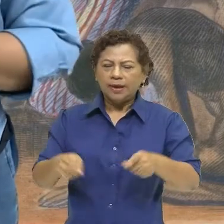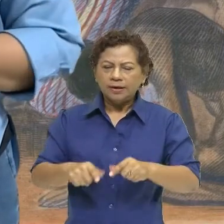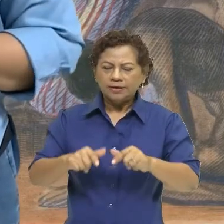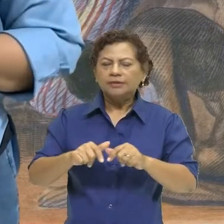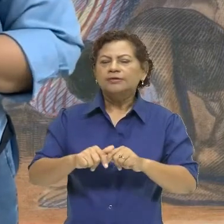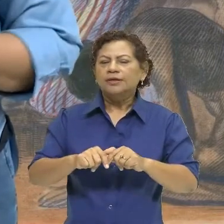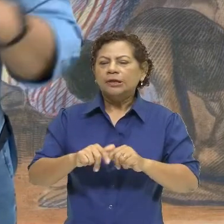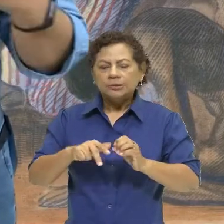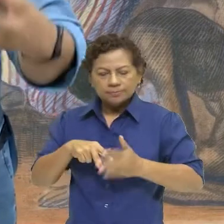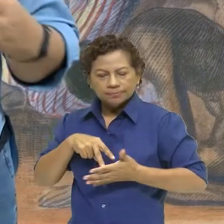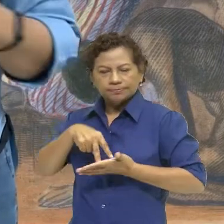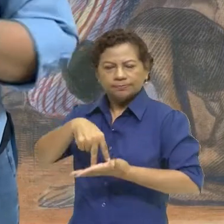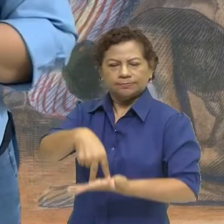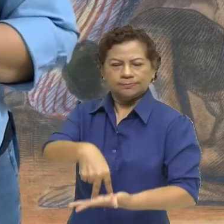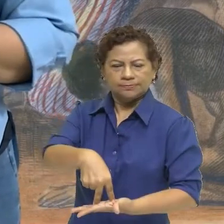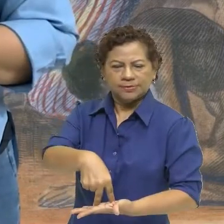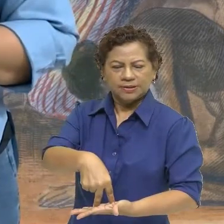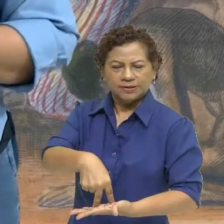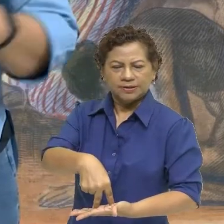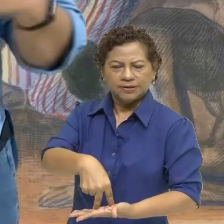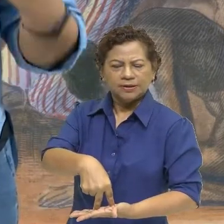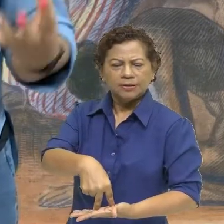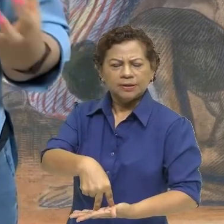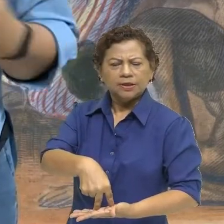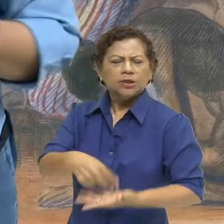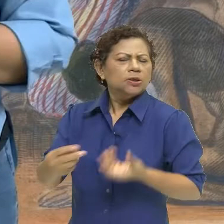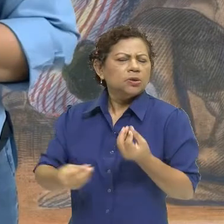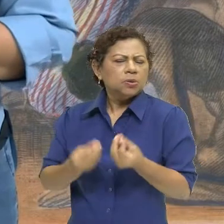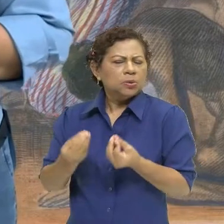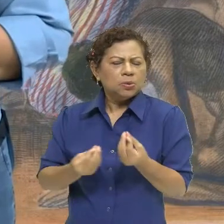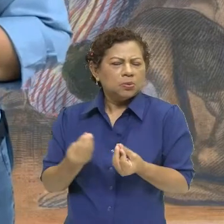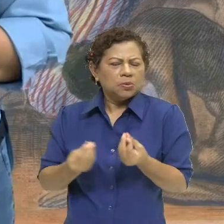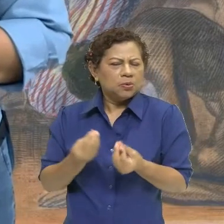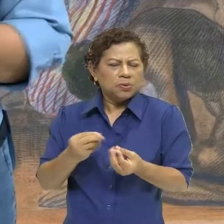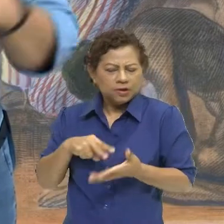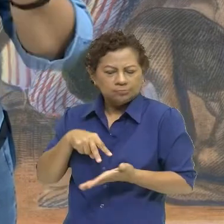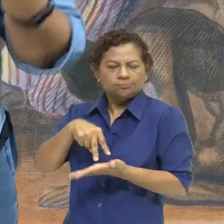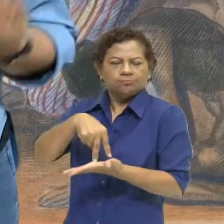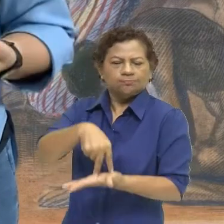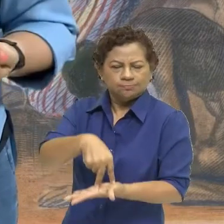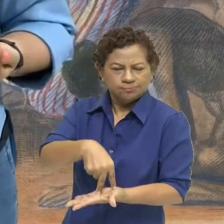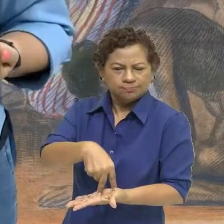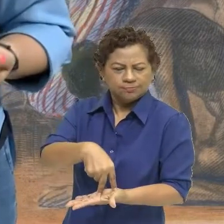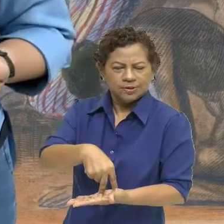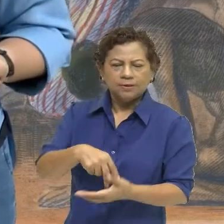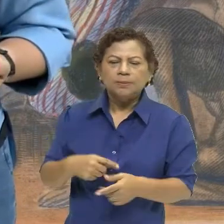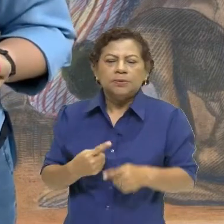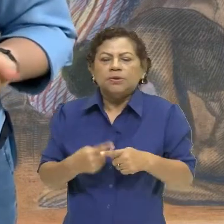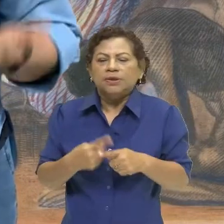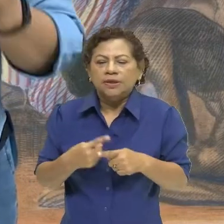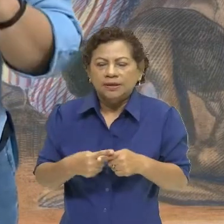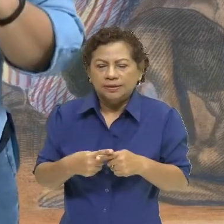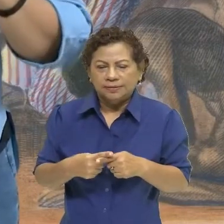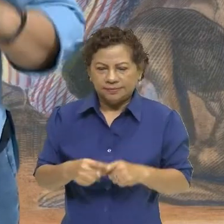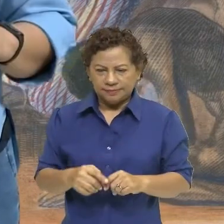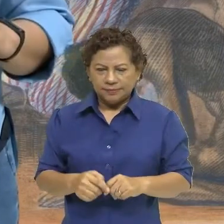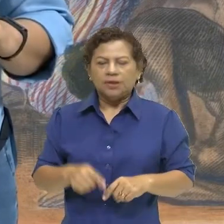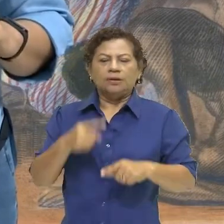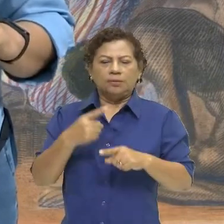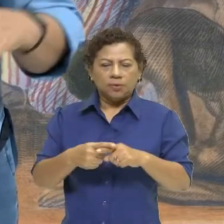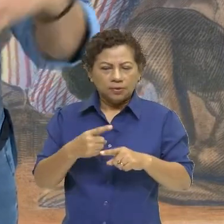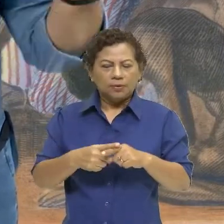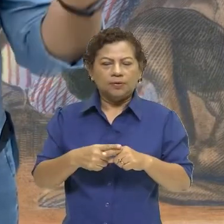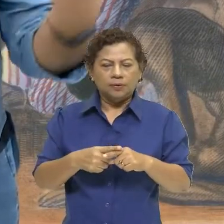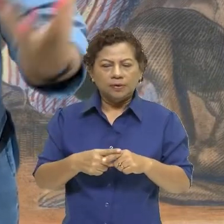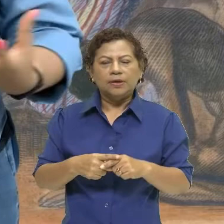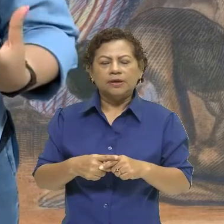gente percebe essa resistência? Nem sempre pelo uso da força, mas eles fizeram, por exemplo, com que a cultura